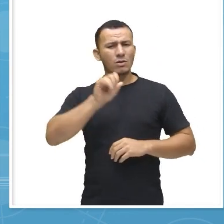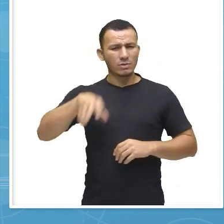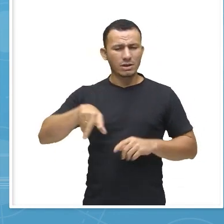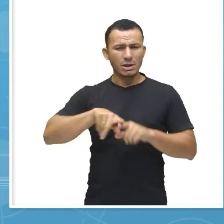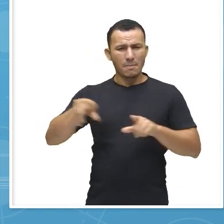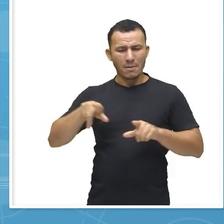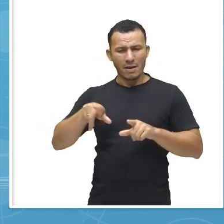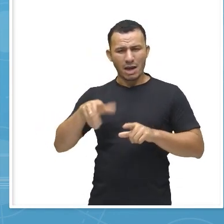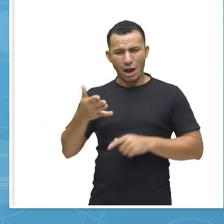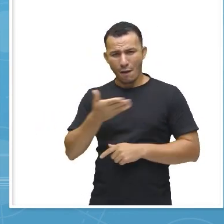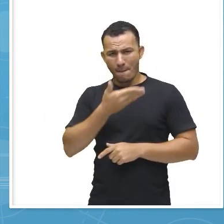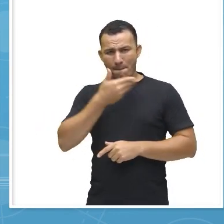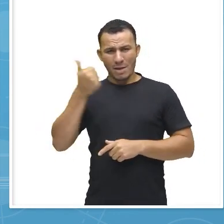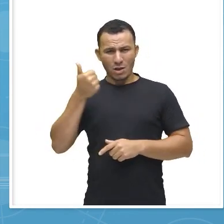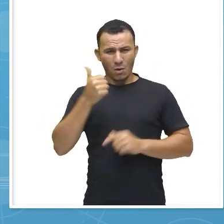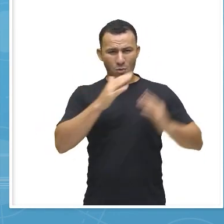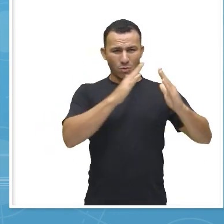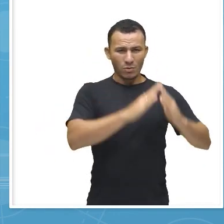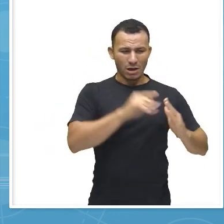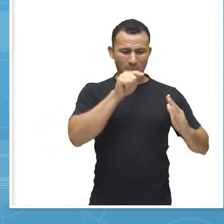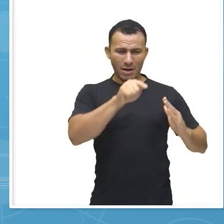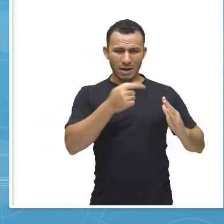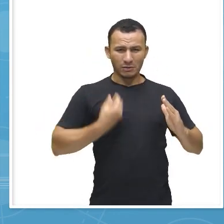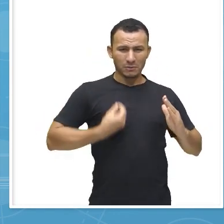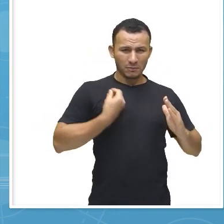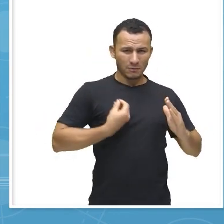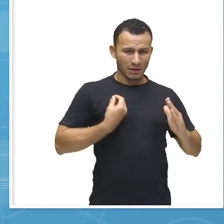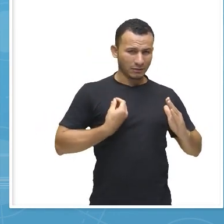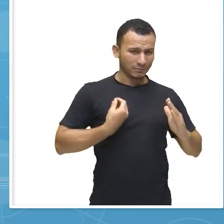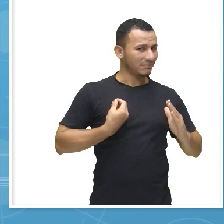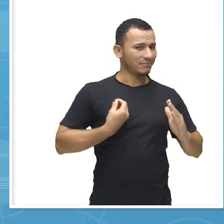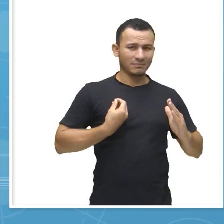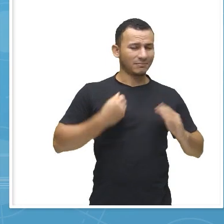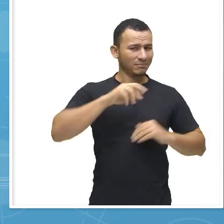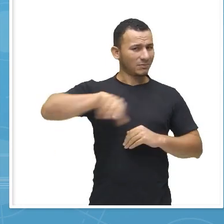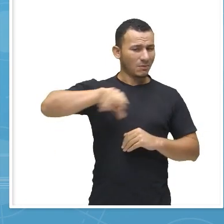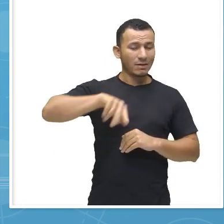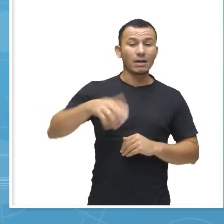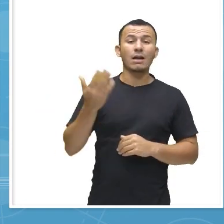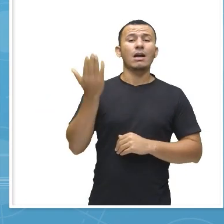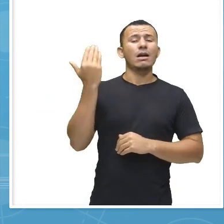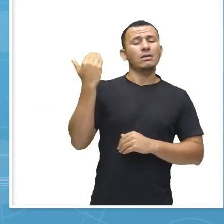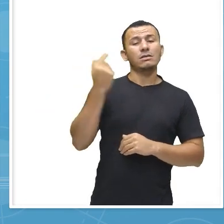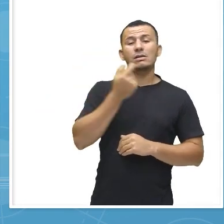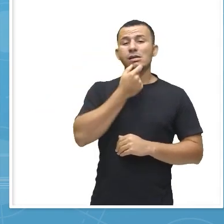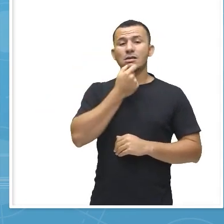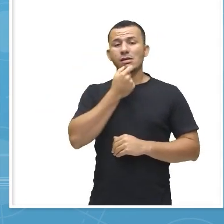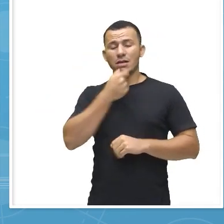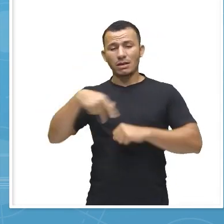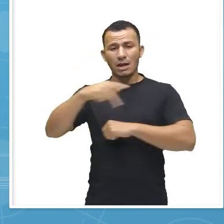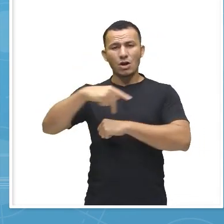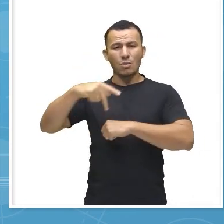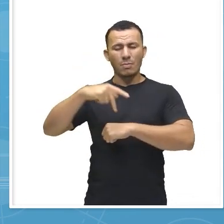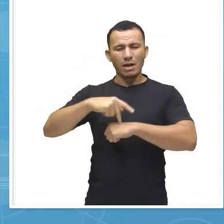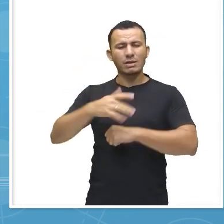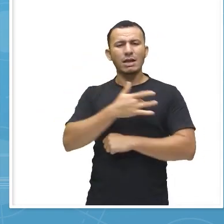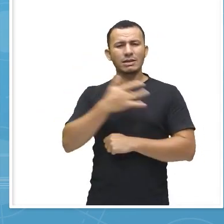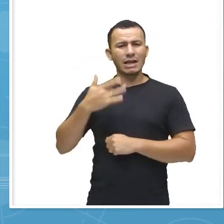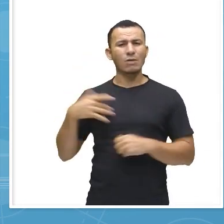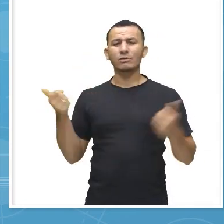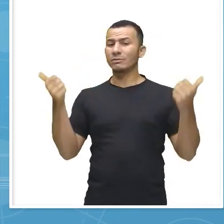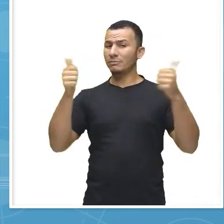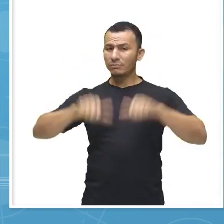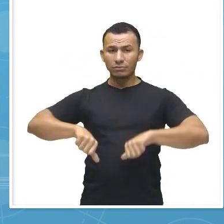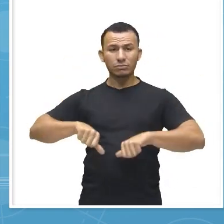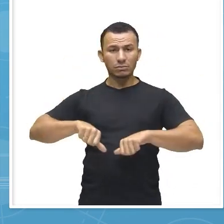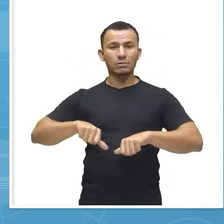melhoria de condições de habitação não é bem isso, né? Porque a Inglaterra, naquele momento, as condições de saúde eram